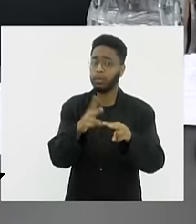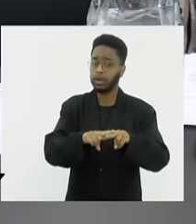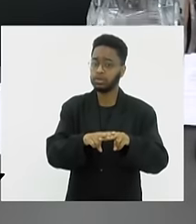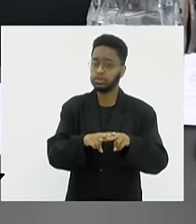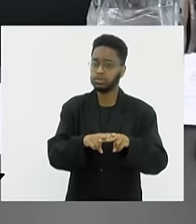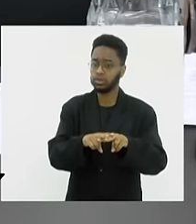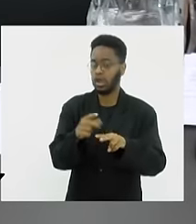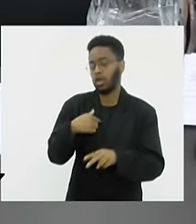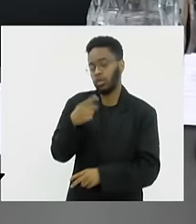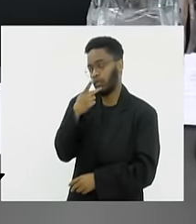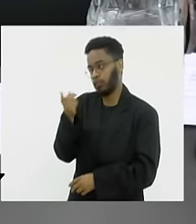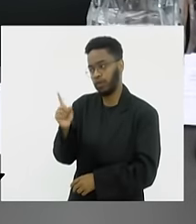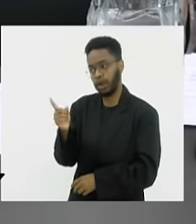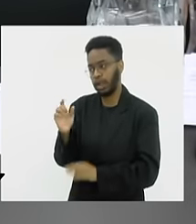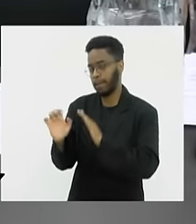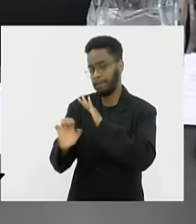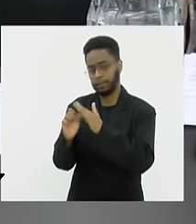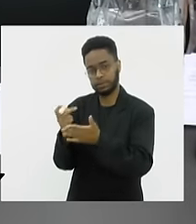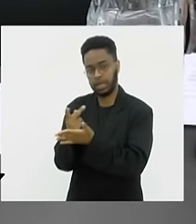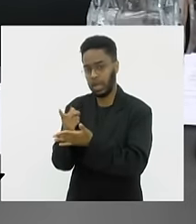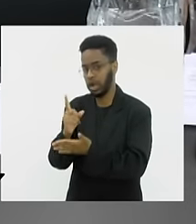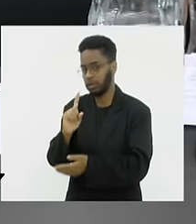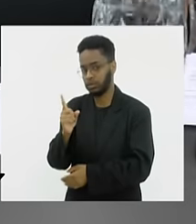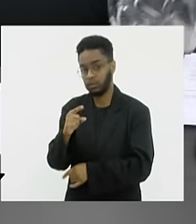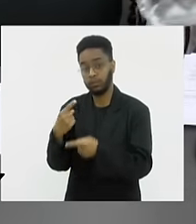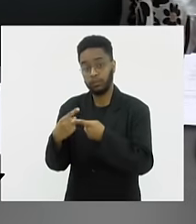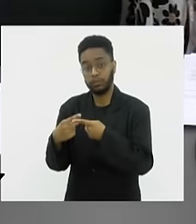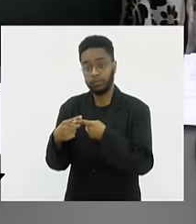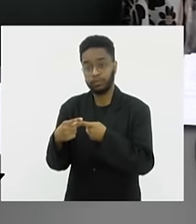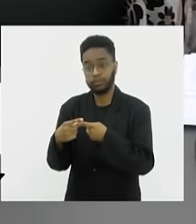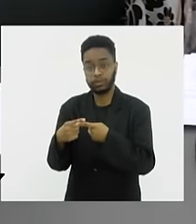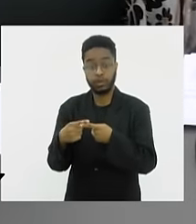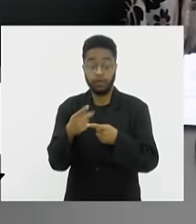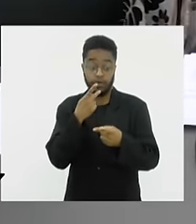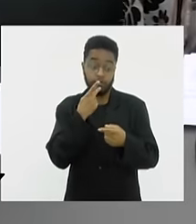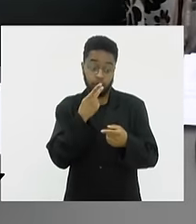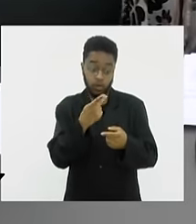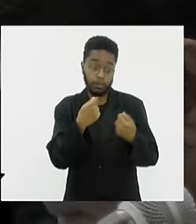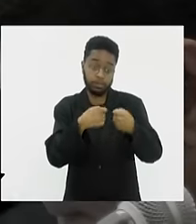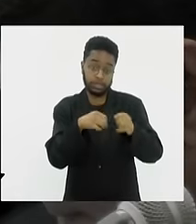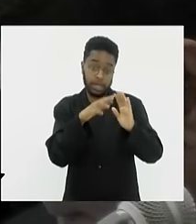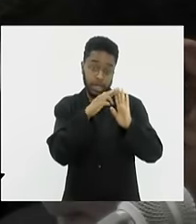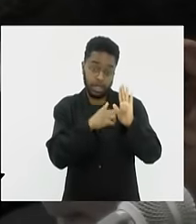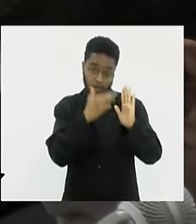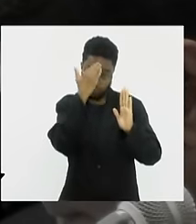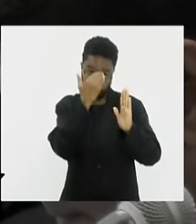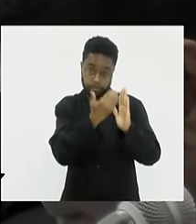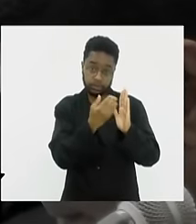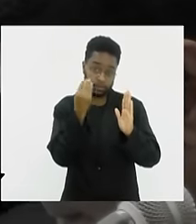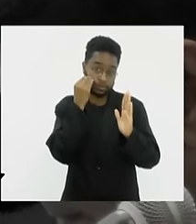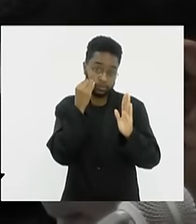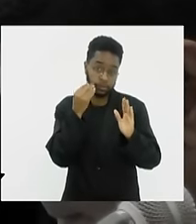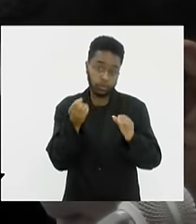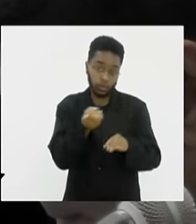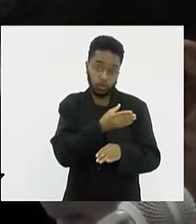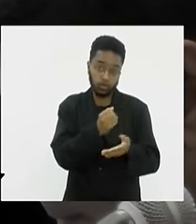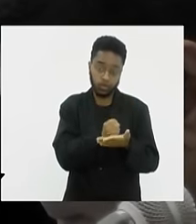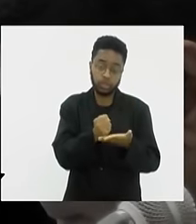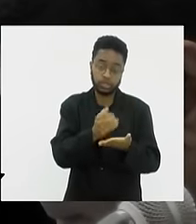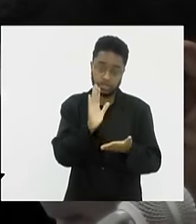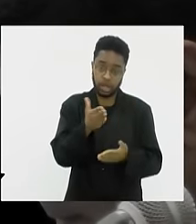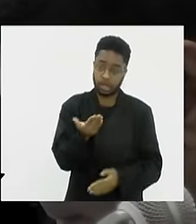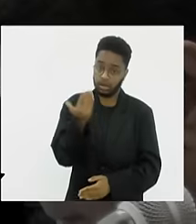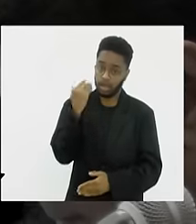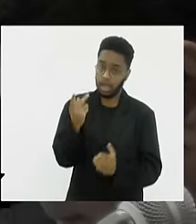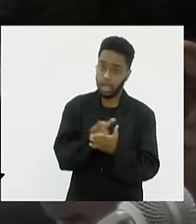falei que a empresa está irregular. Mas como não? O senhor acabou de dizer que ela precisa cumprir requisitos, inclusive, para entrar nesse novo contrato. Ela já estava irregular.